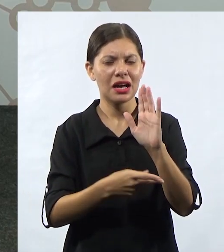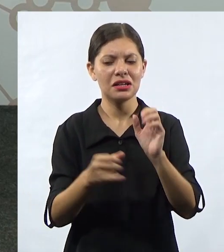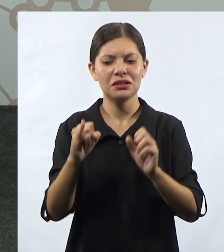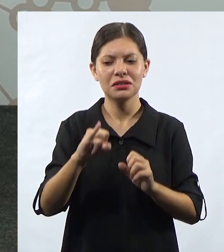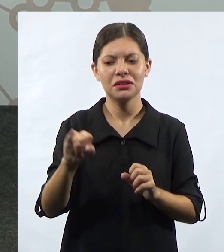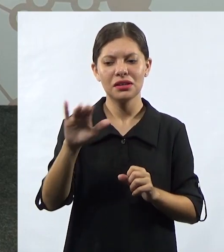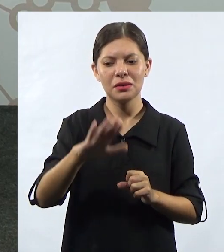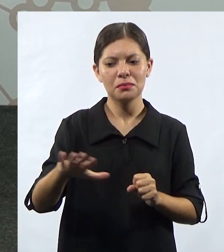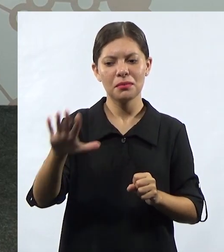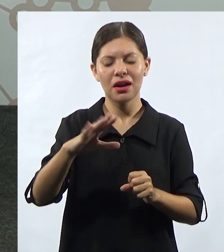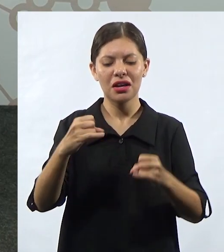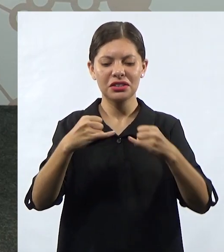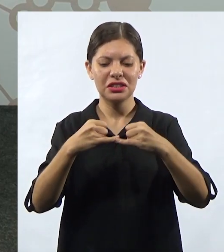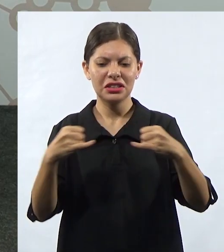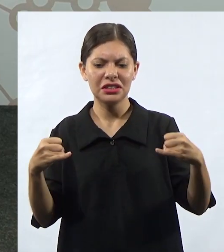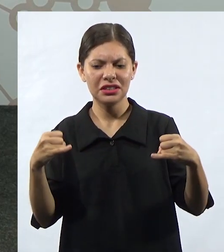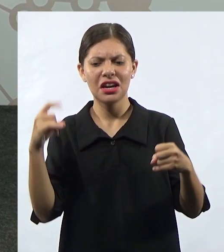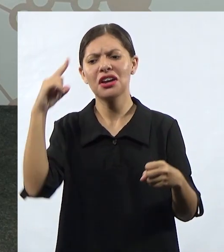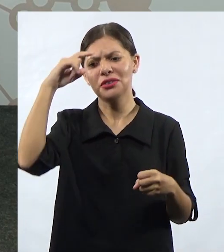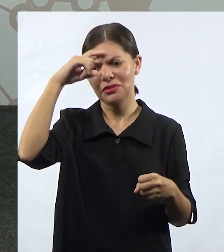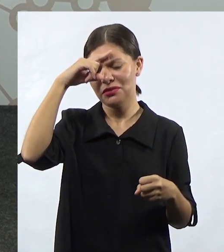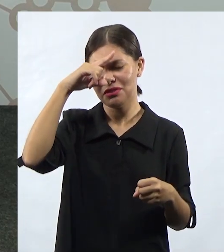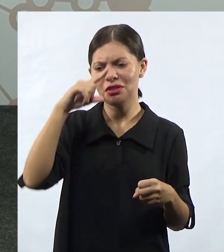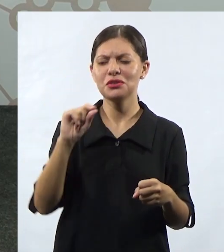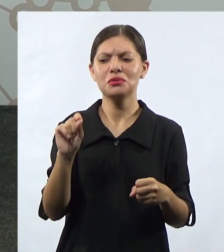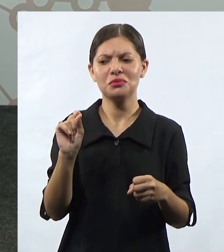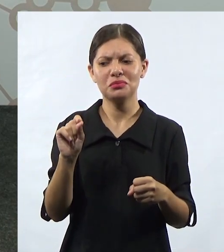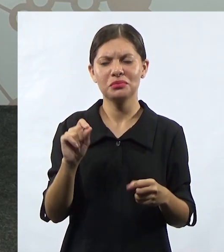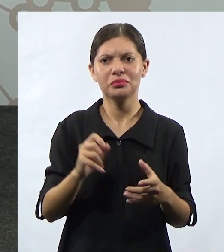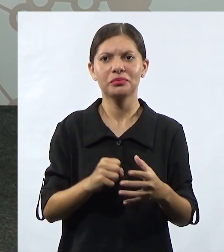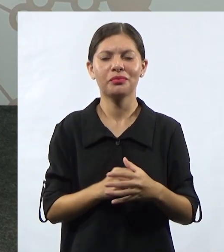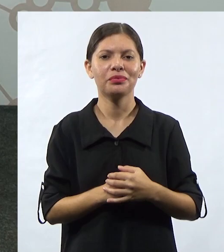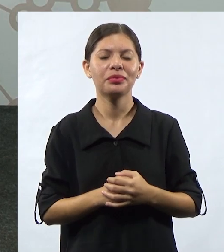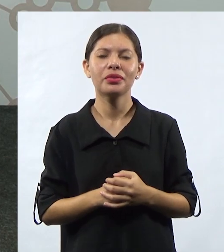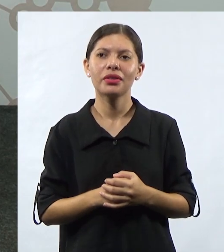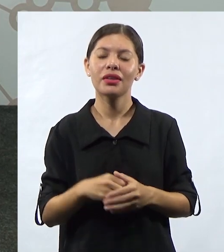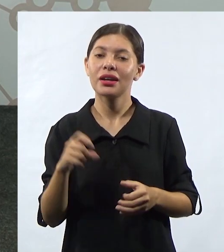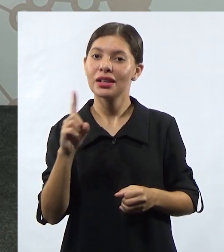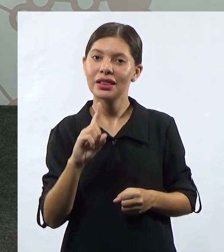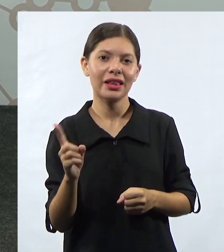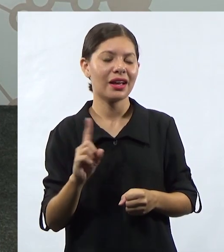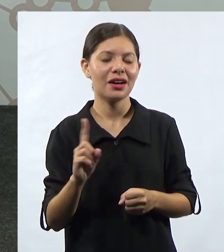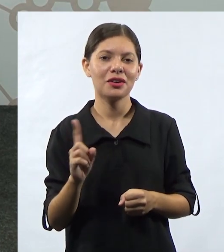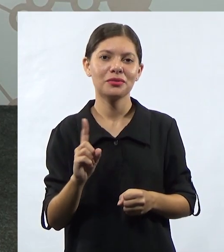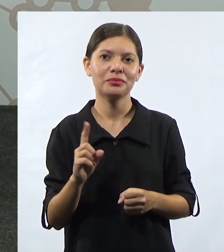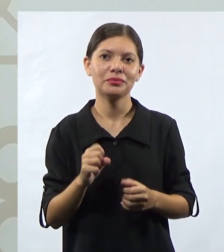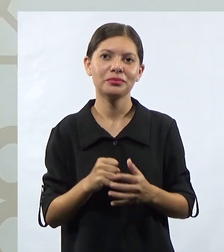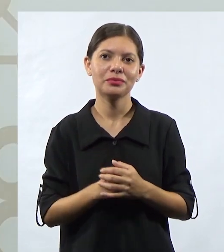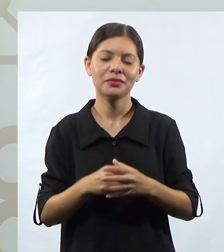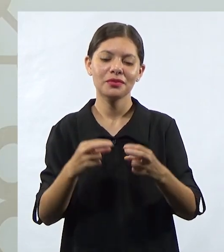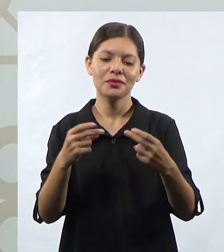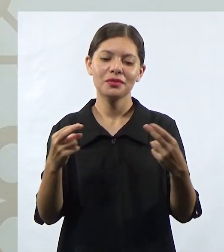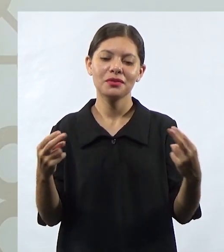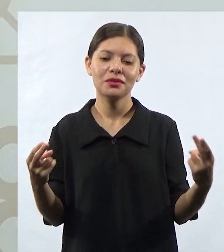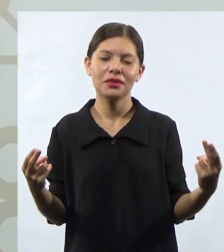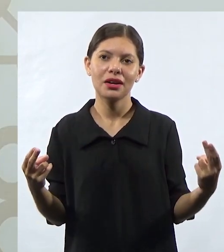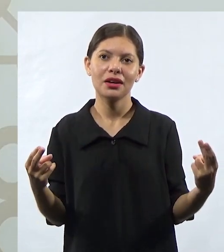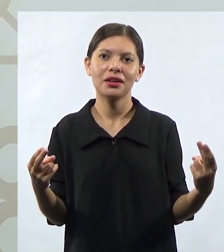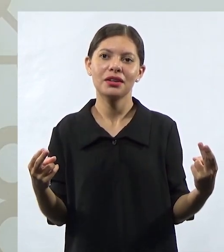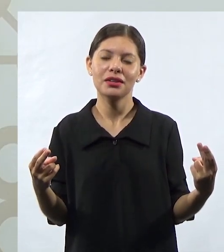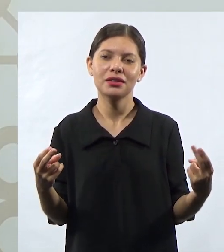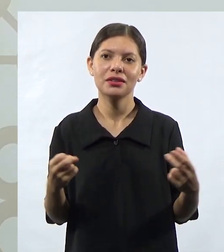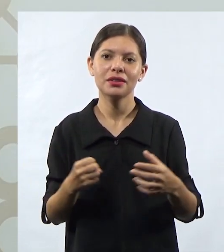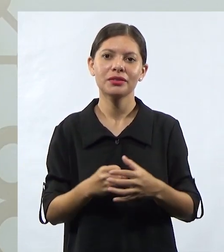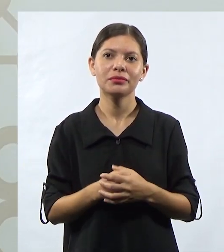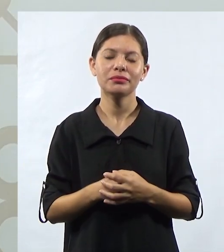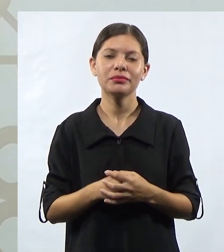linha. Esse negócio não é difícil de fazer, não, professora? Não, você pode fazer de várias formas, né? Então, a gente pode acompanhar aqui,